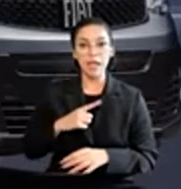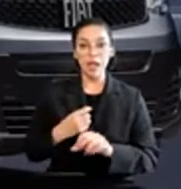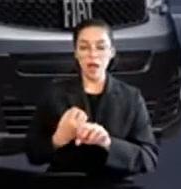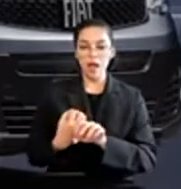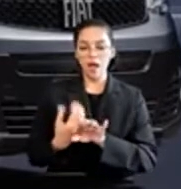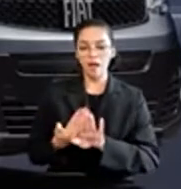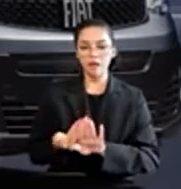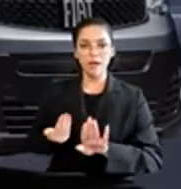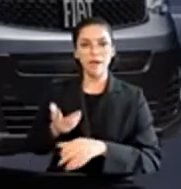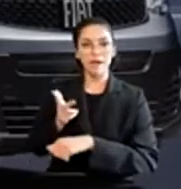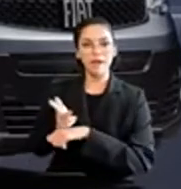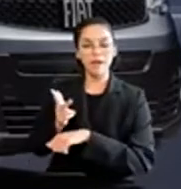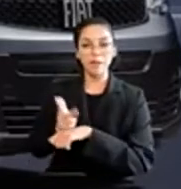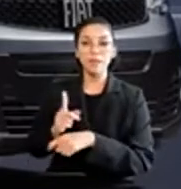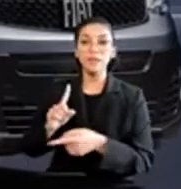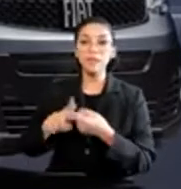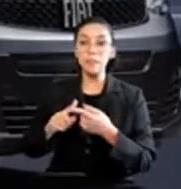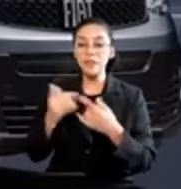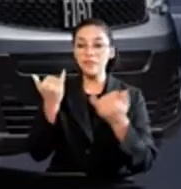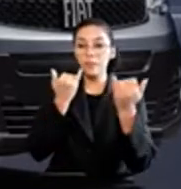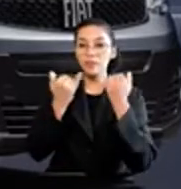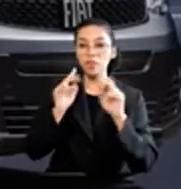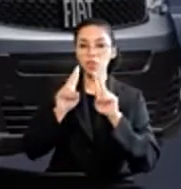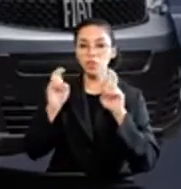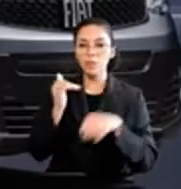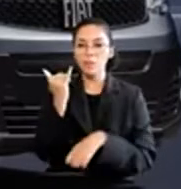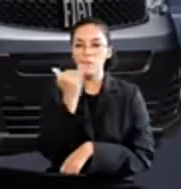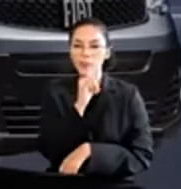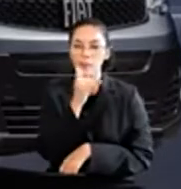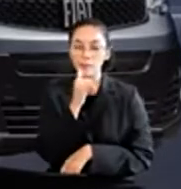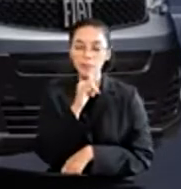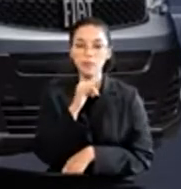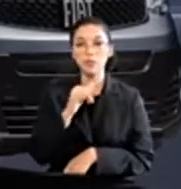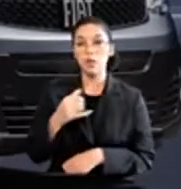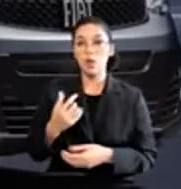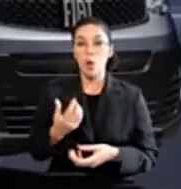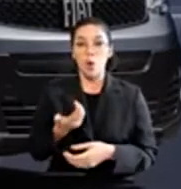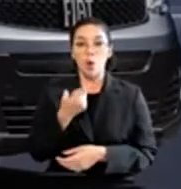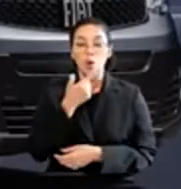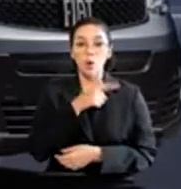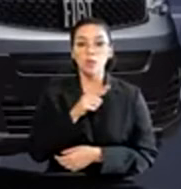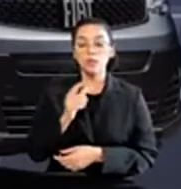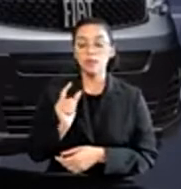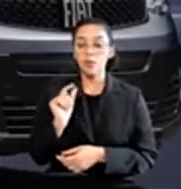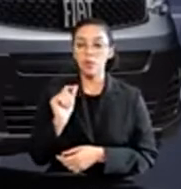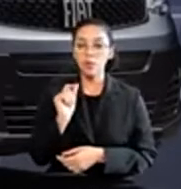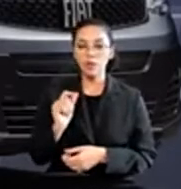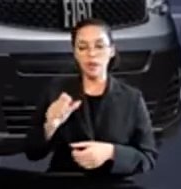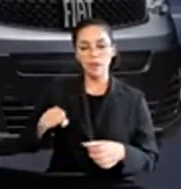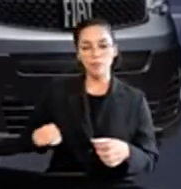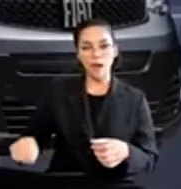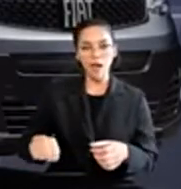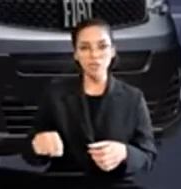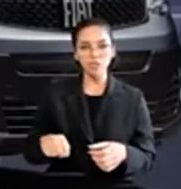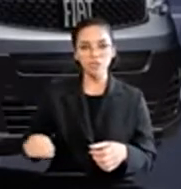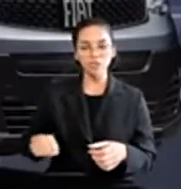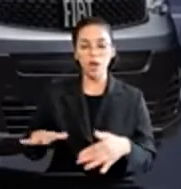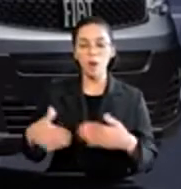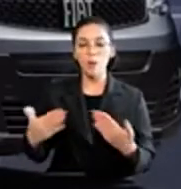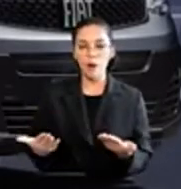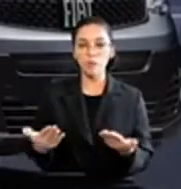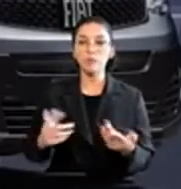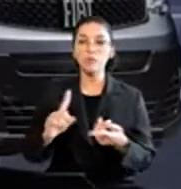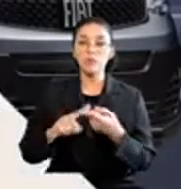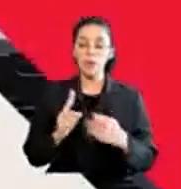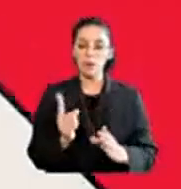sobre o nível de bateria e consumo de energia, modo de condução e marcha engatada, além do velocímetro e